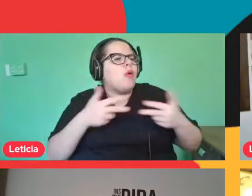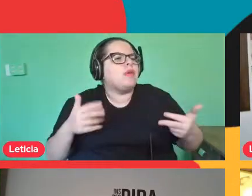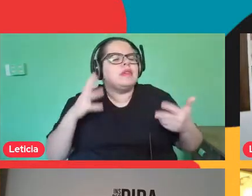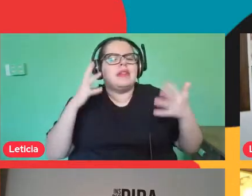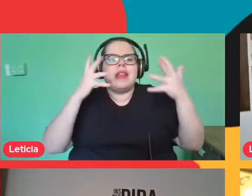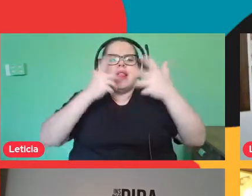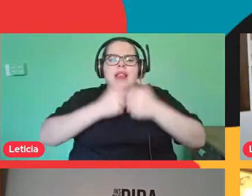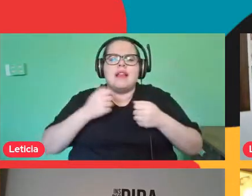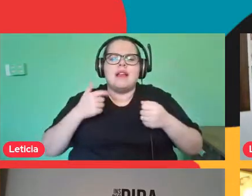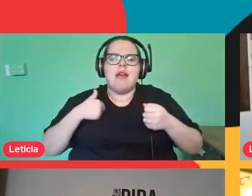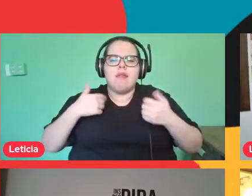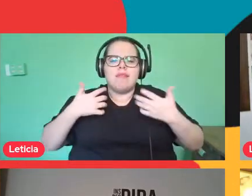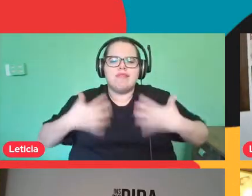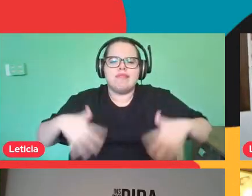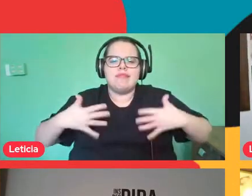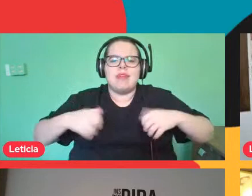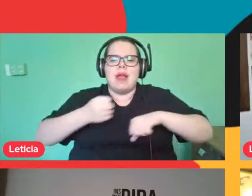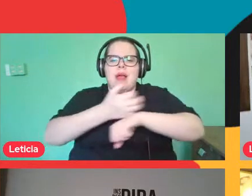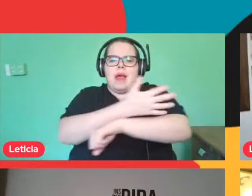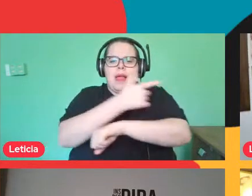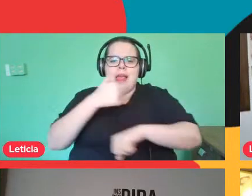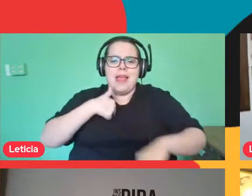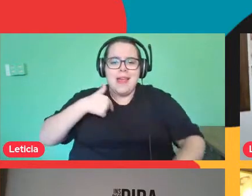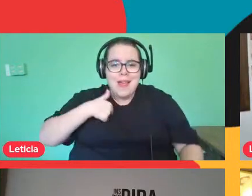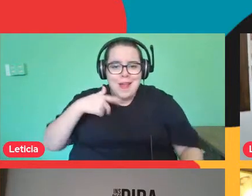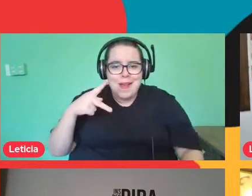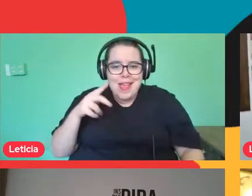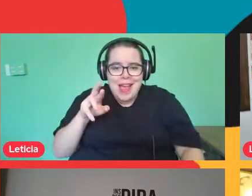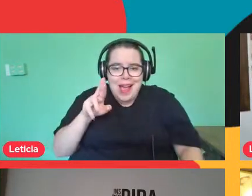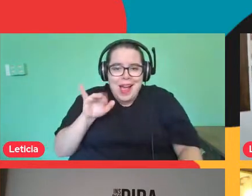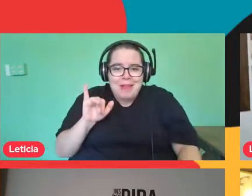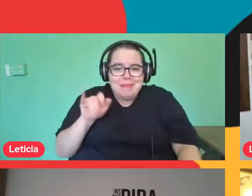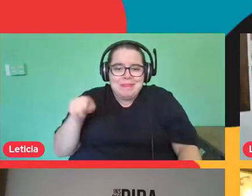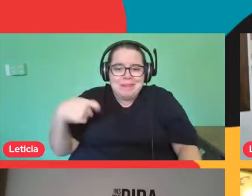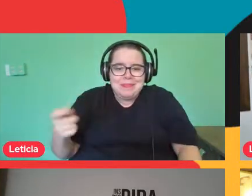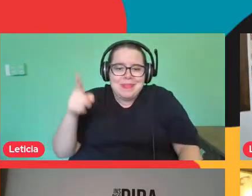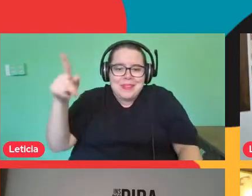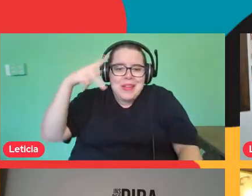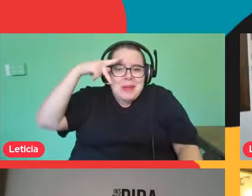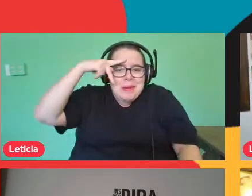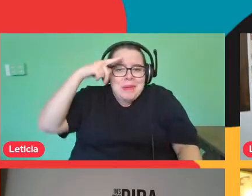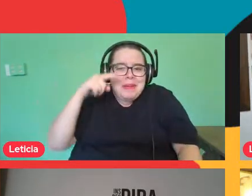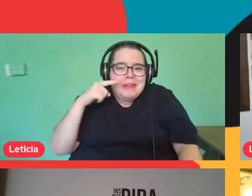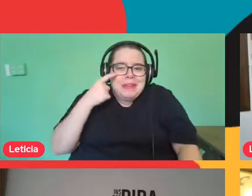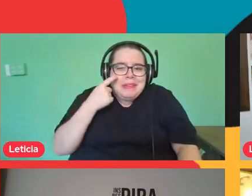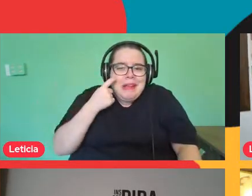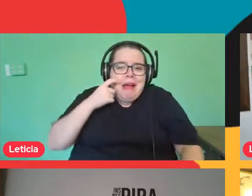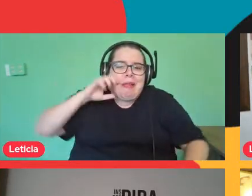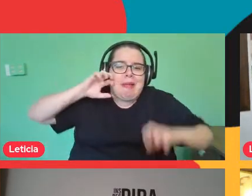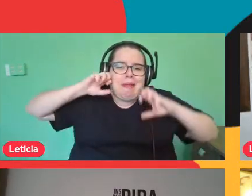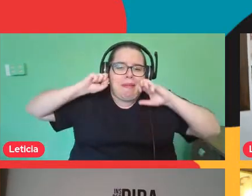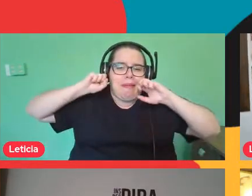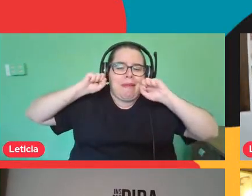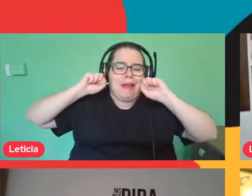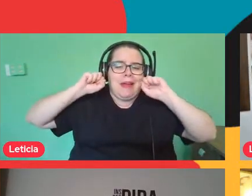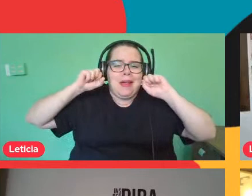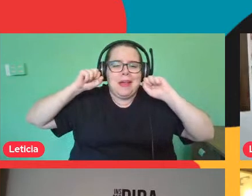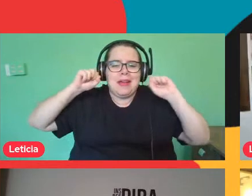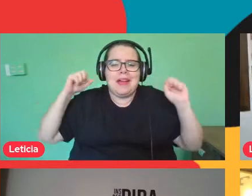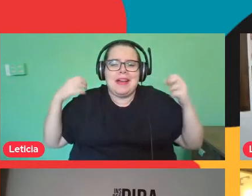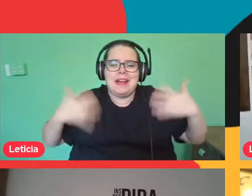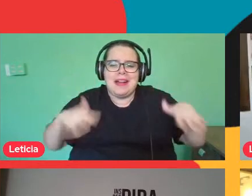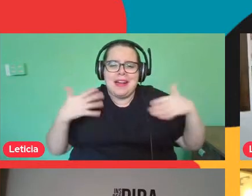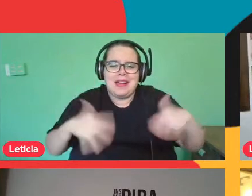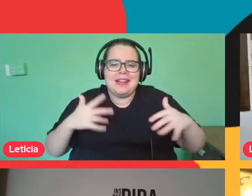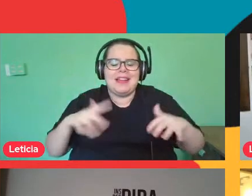só segurando a lágrima. Eu e a Pri, a gente é tão emotiva e a gente volta e meia tá segurando as lágrimas